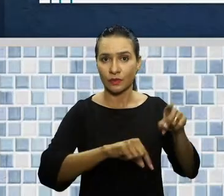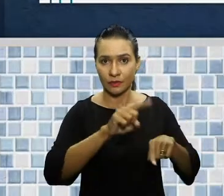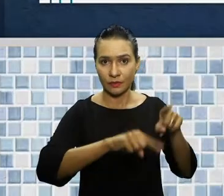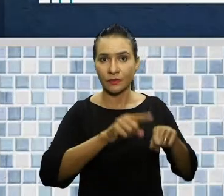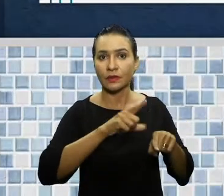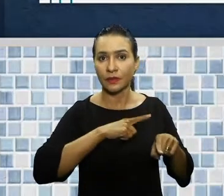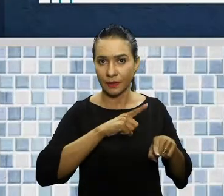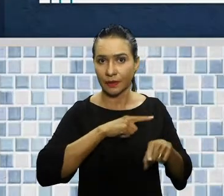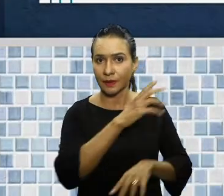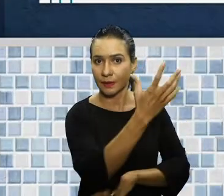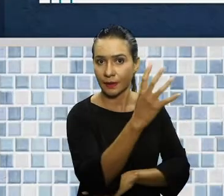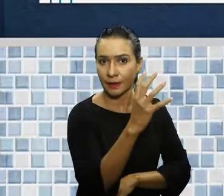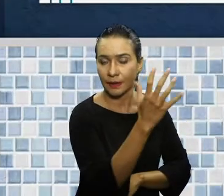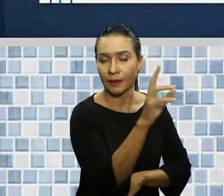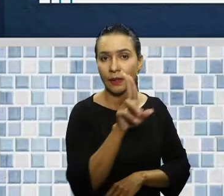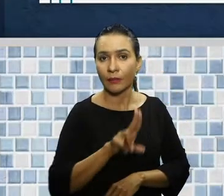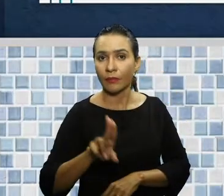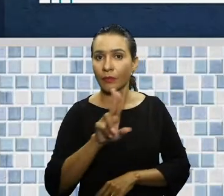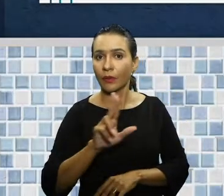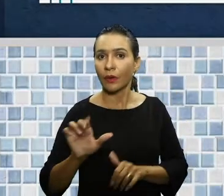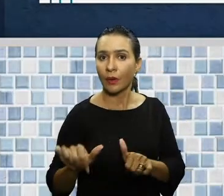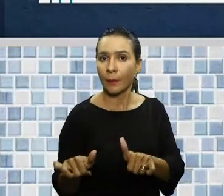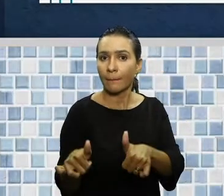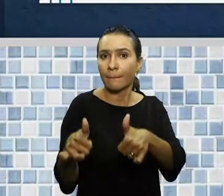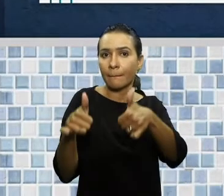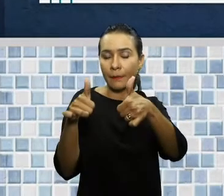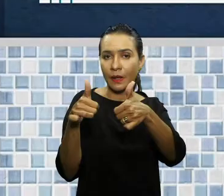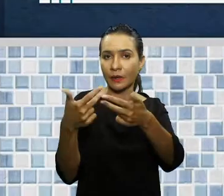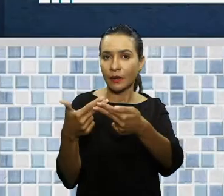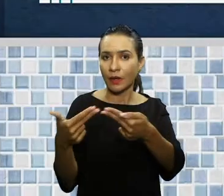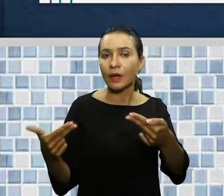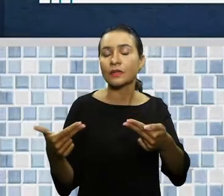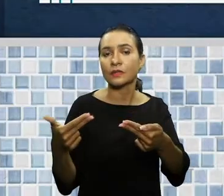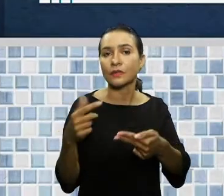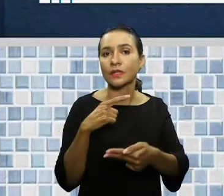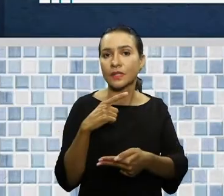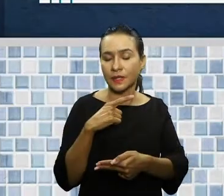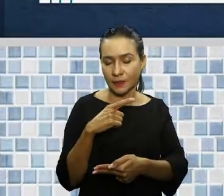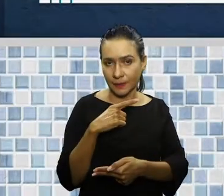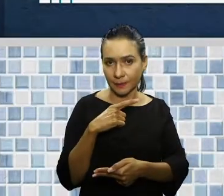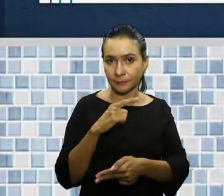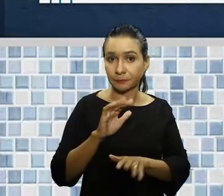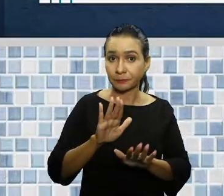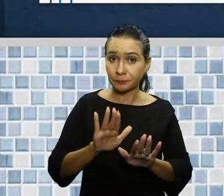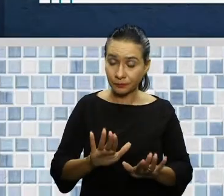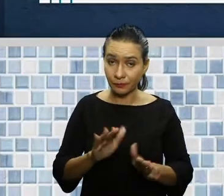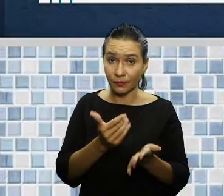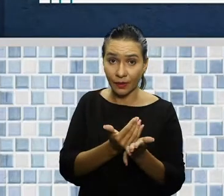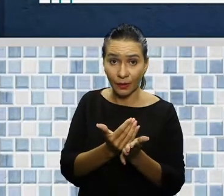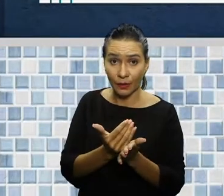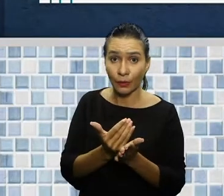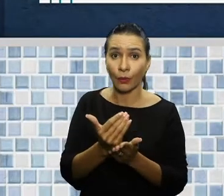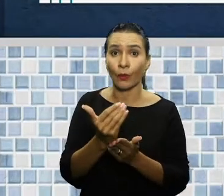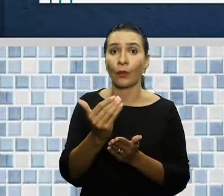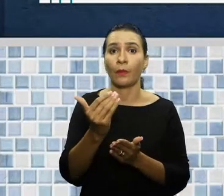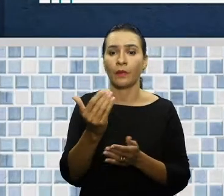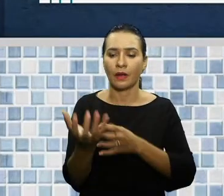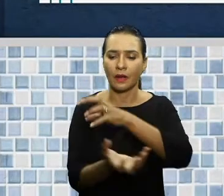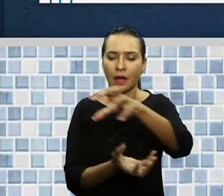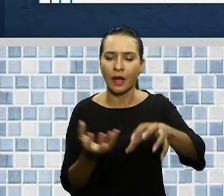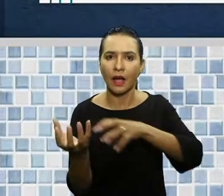Terra para poder utilizar melhor os recursos que estão ali disponíveis. Então, a partir da